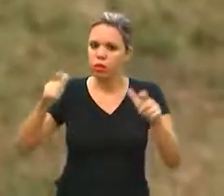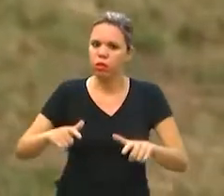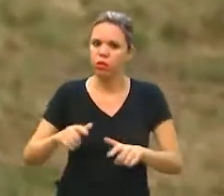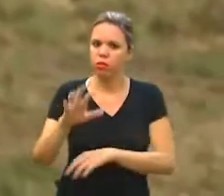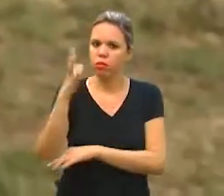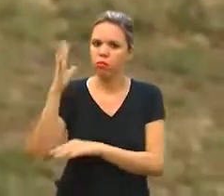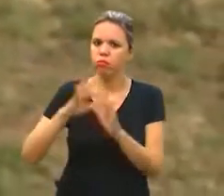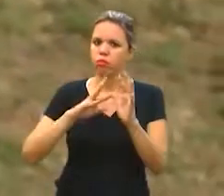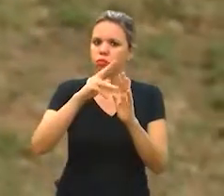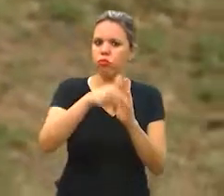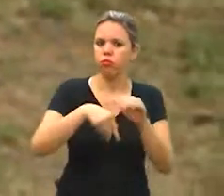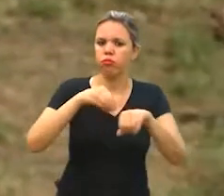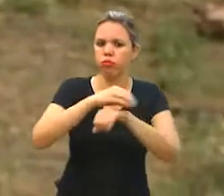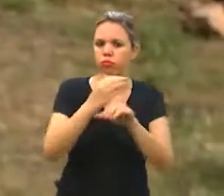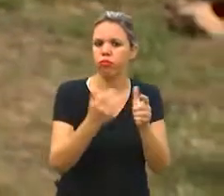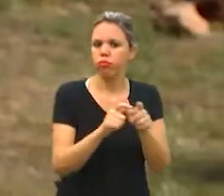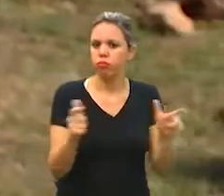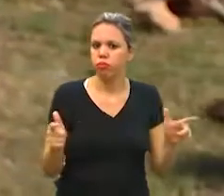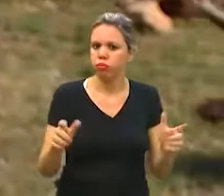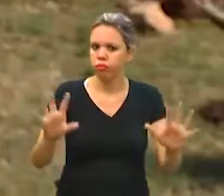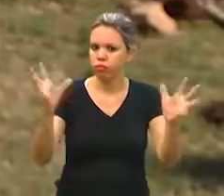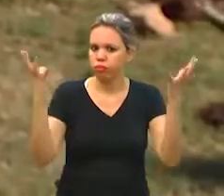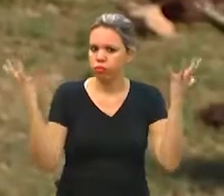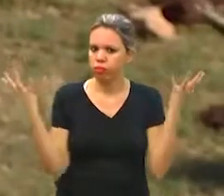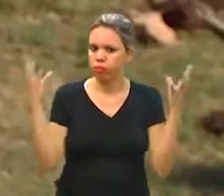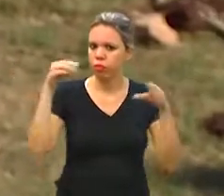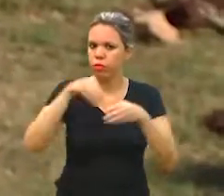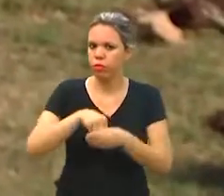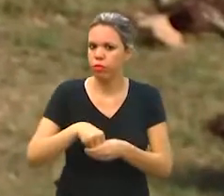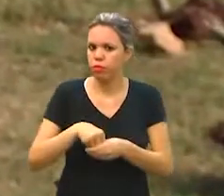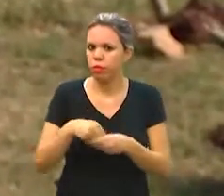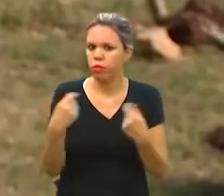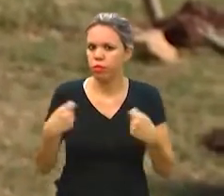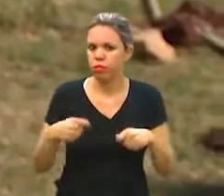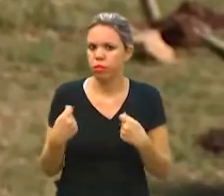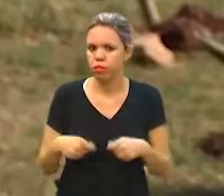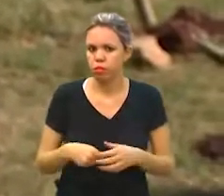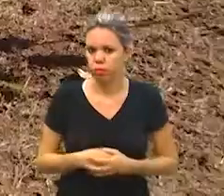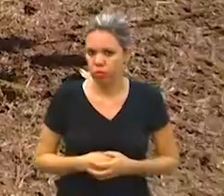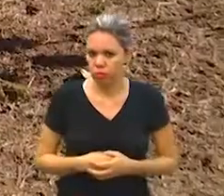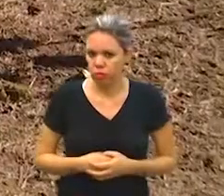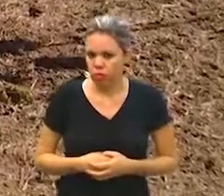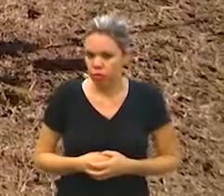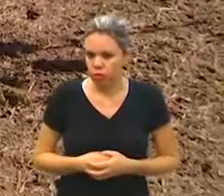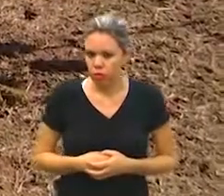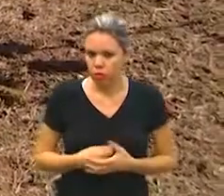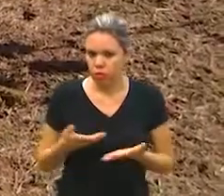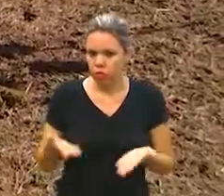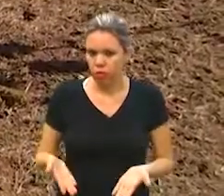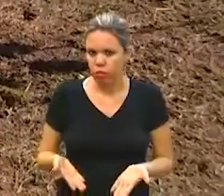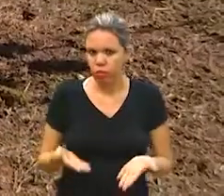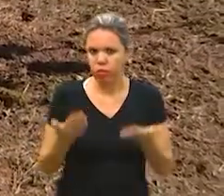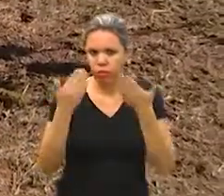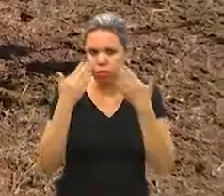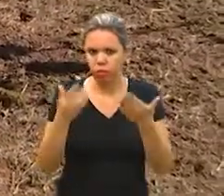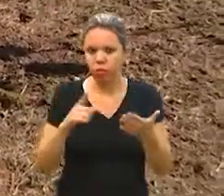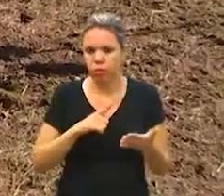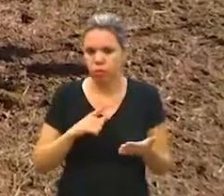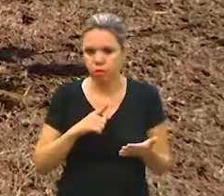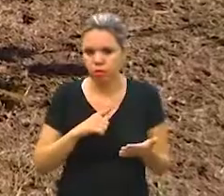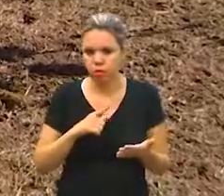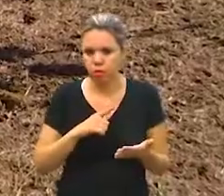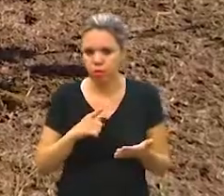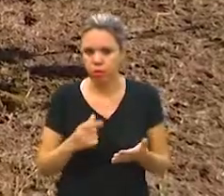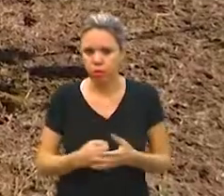aumentar toda essa mata aqui dentro, e se faz muito necessário, inclusive aqui nessa frente, onde